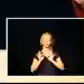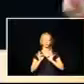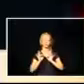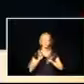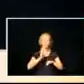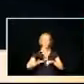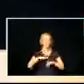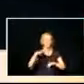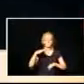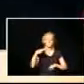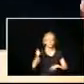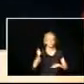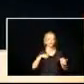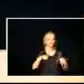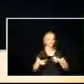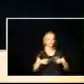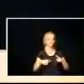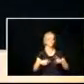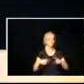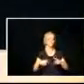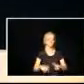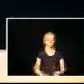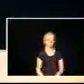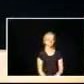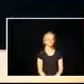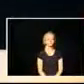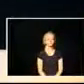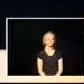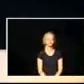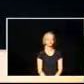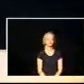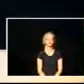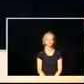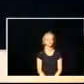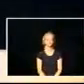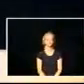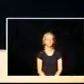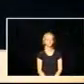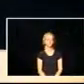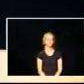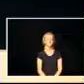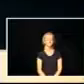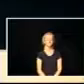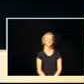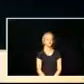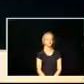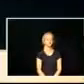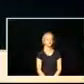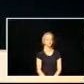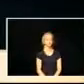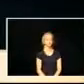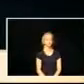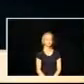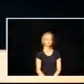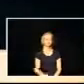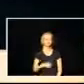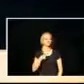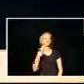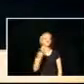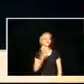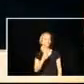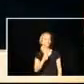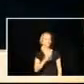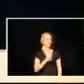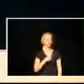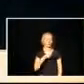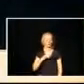melhor desempenho, a capacitação, a qualificação. Nós temos ainda aqui tramitando na casa, no